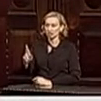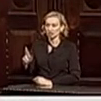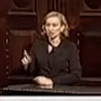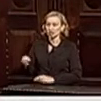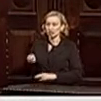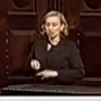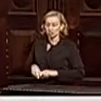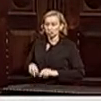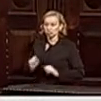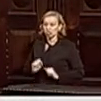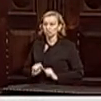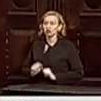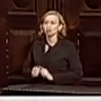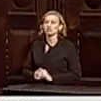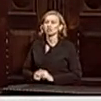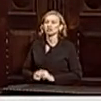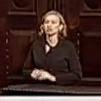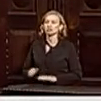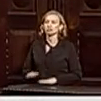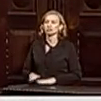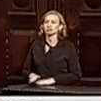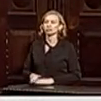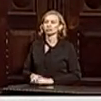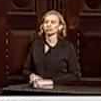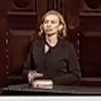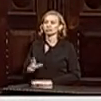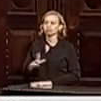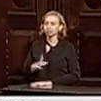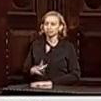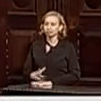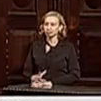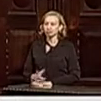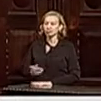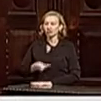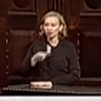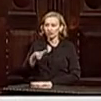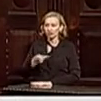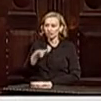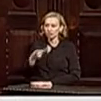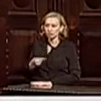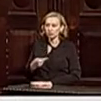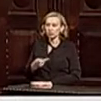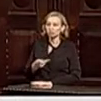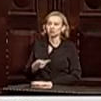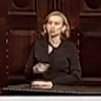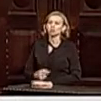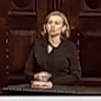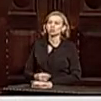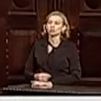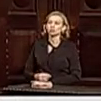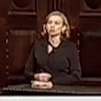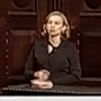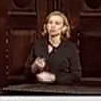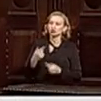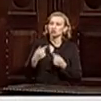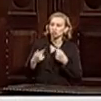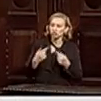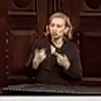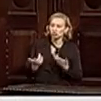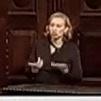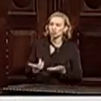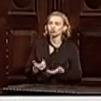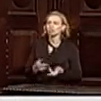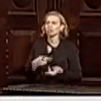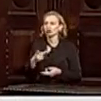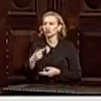aqui chegue as decisões do Tribunal Regional Federal da 2ª Região, que convoque, se comprometeu que irá